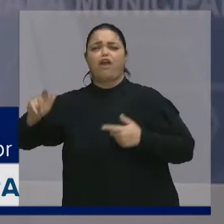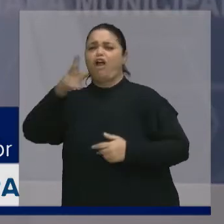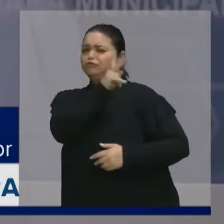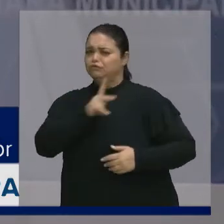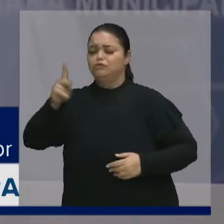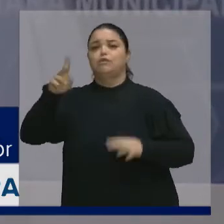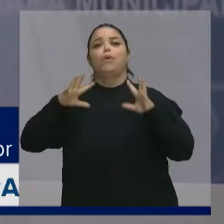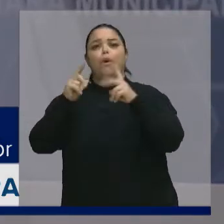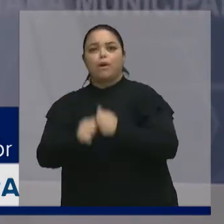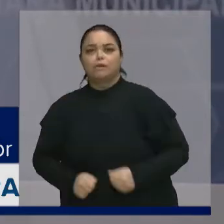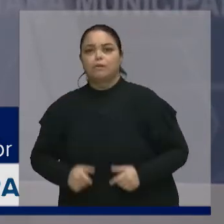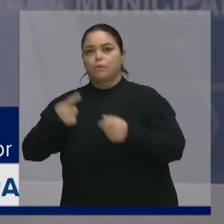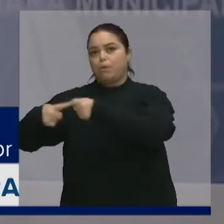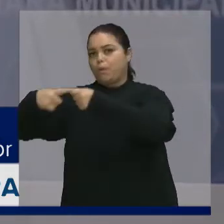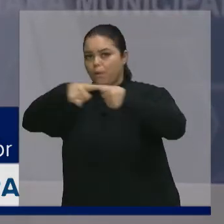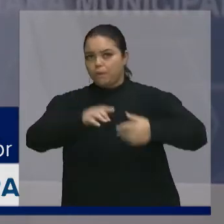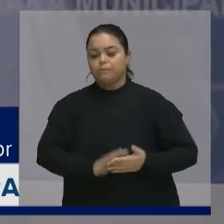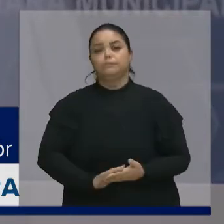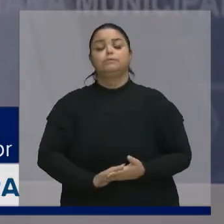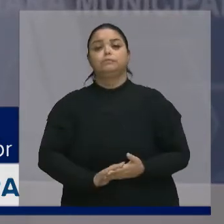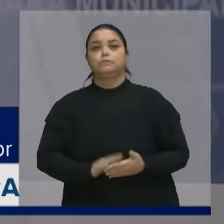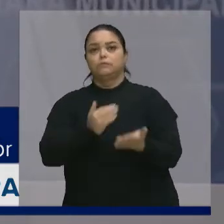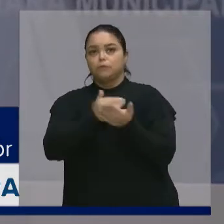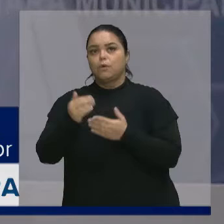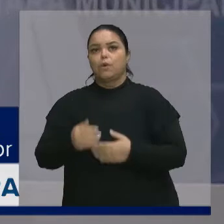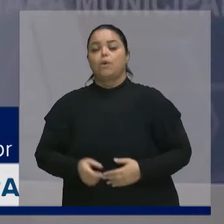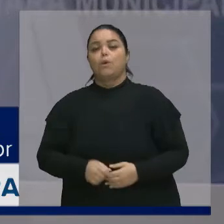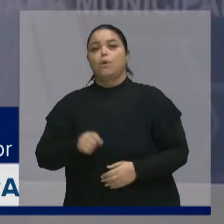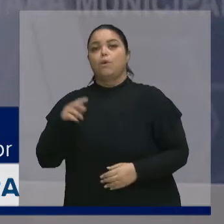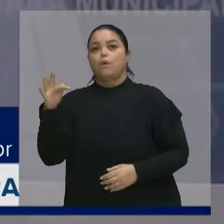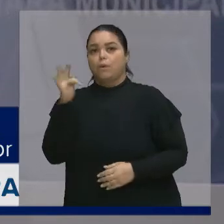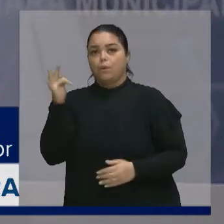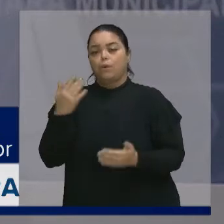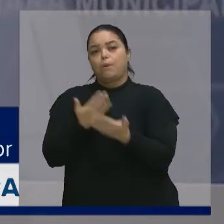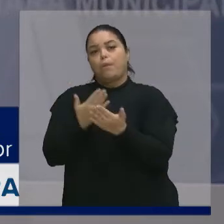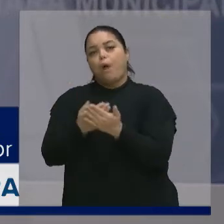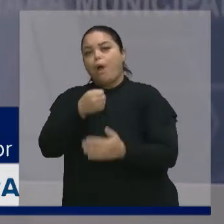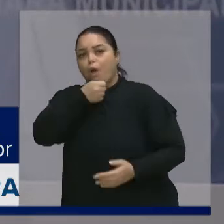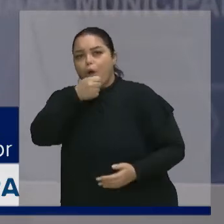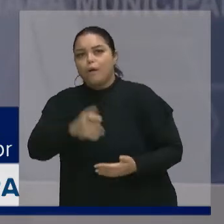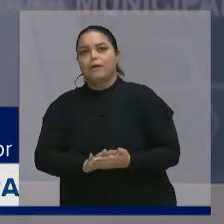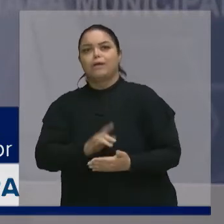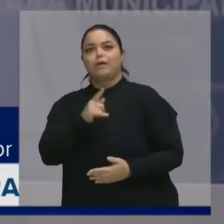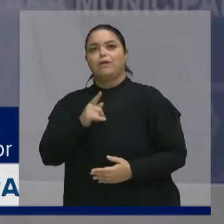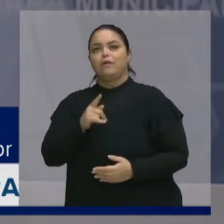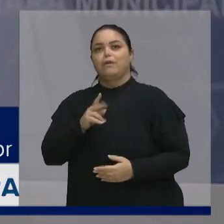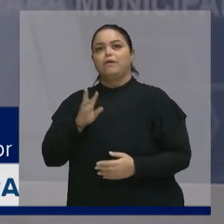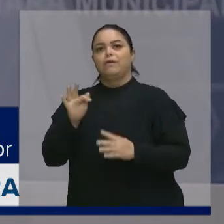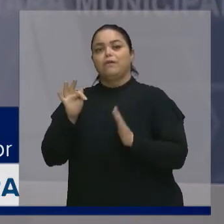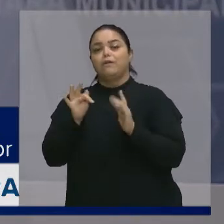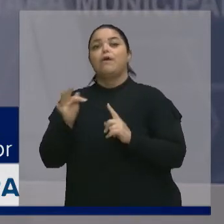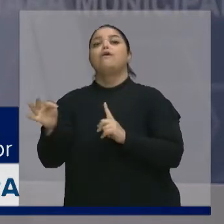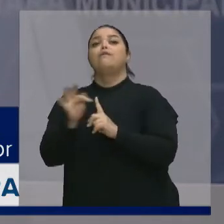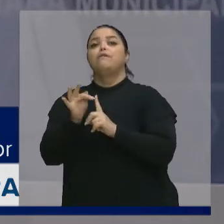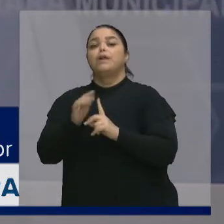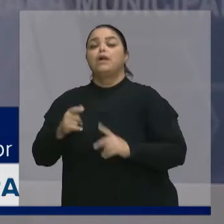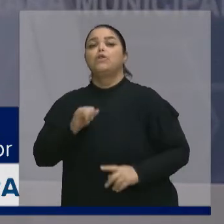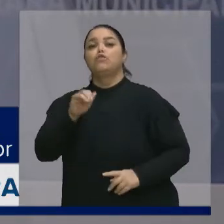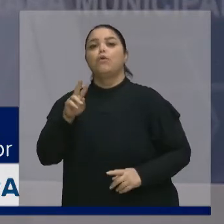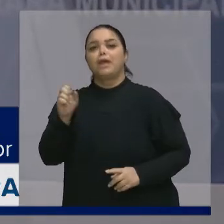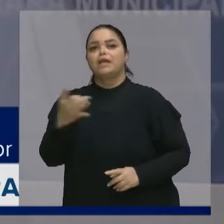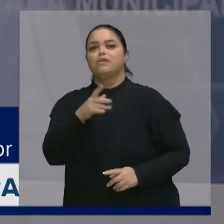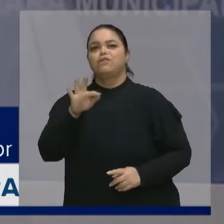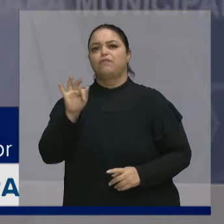entre outras. Iniciou sua vida universitária como estudante de jornalismo na Universidade Federal de Juiz de Fora. Já